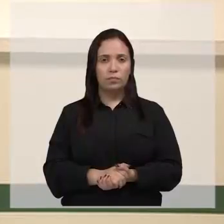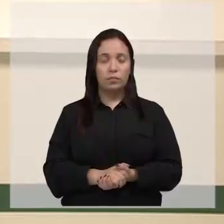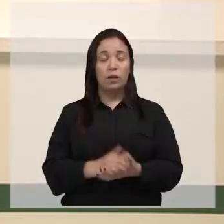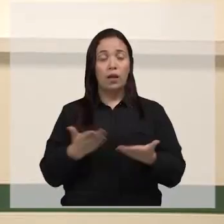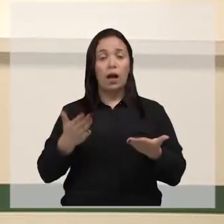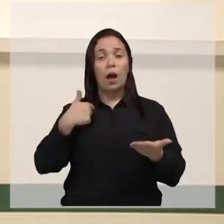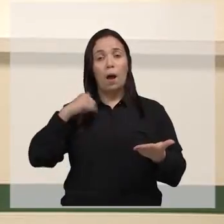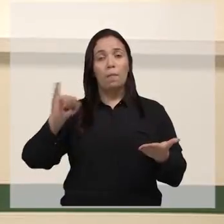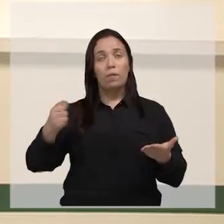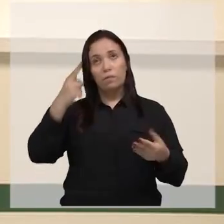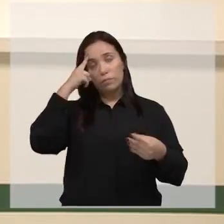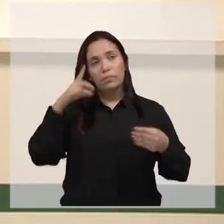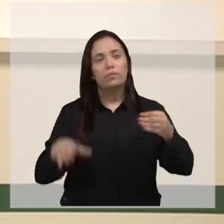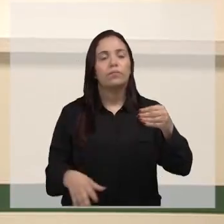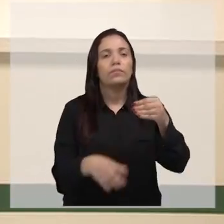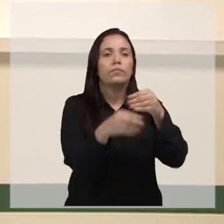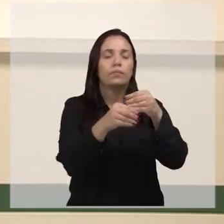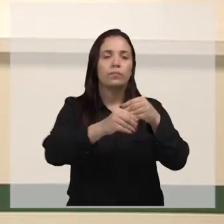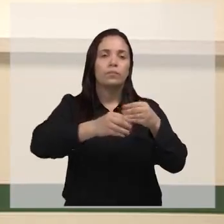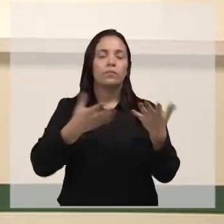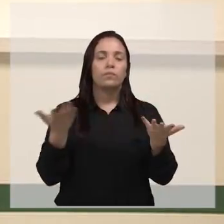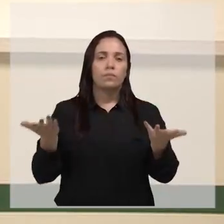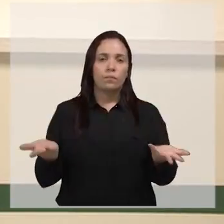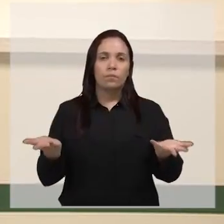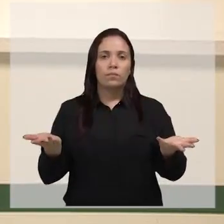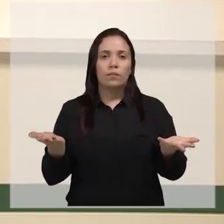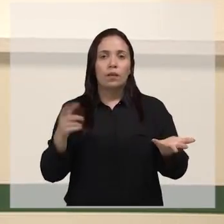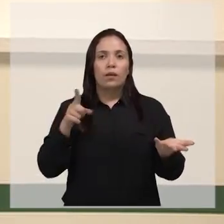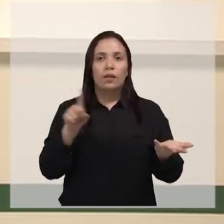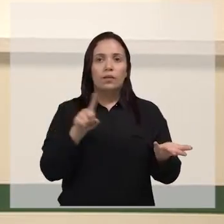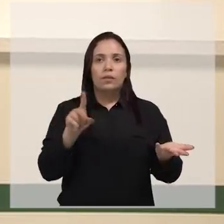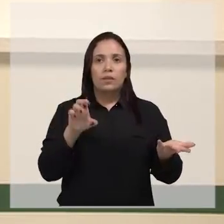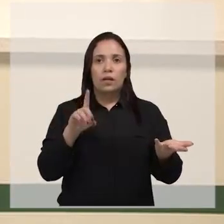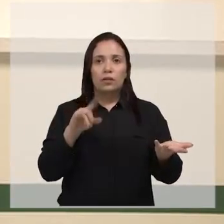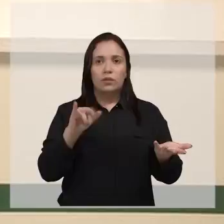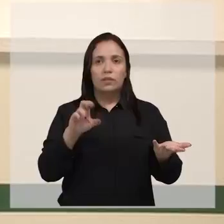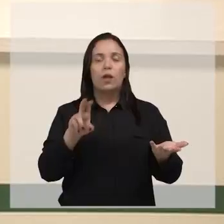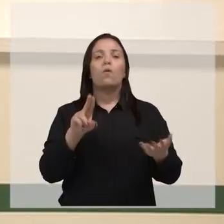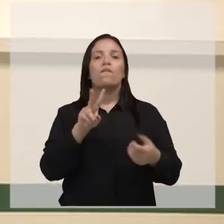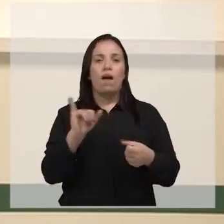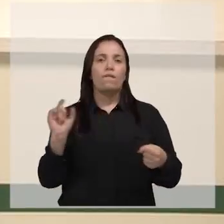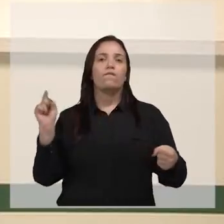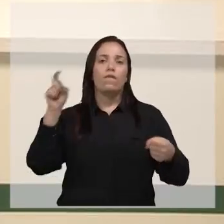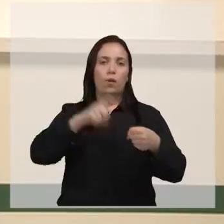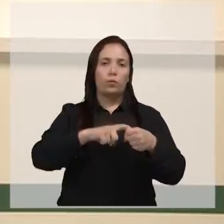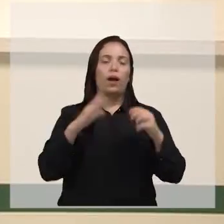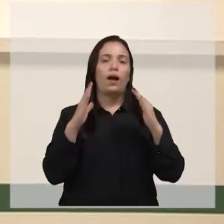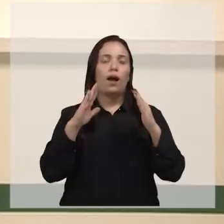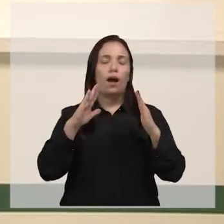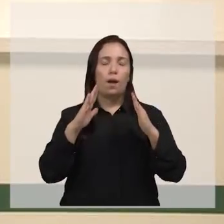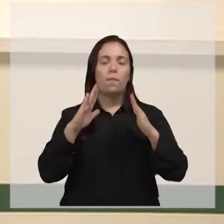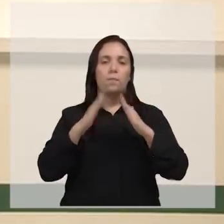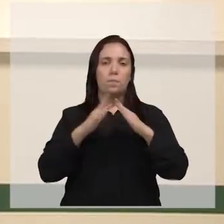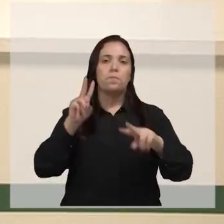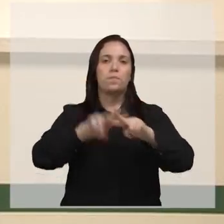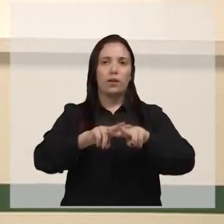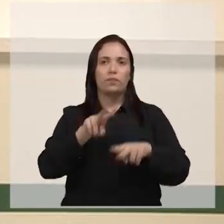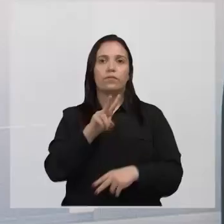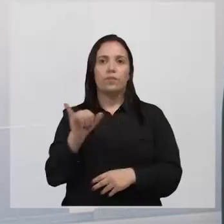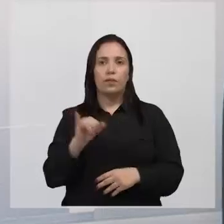só questão processual, né? Então, o Zé Disseu deve voltar de novo para a cadeia, né, Luiz? Em breve. Em breve. Em